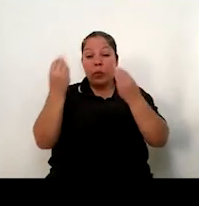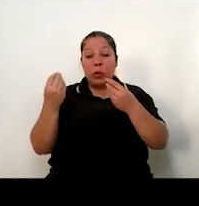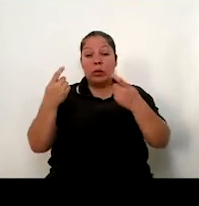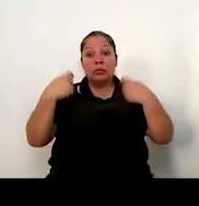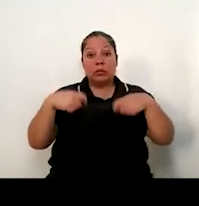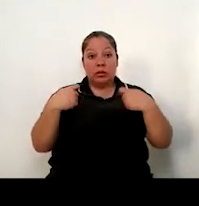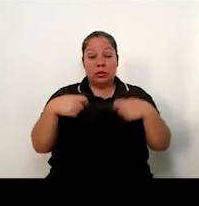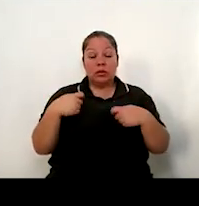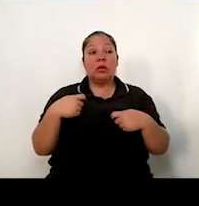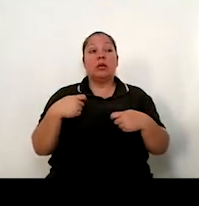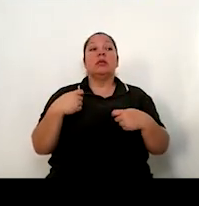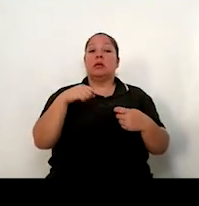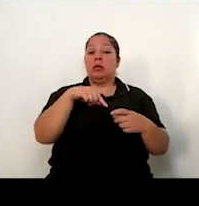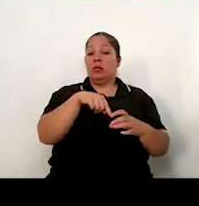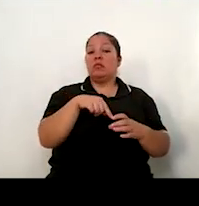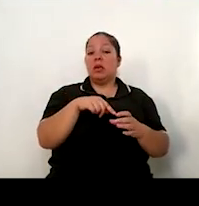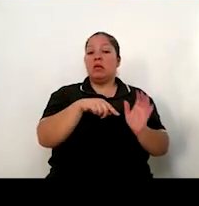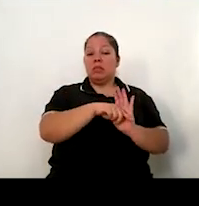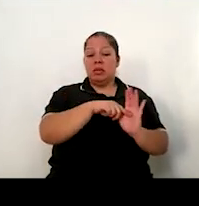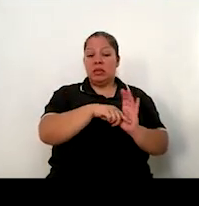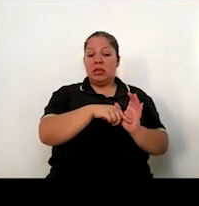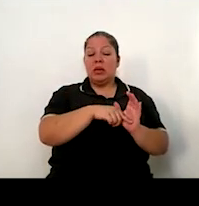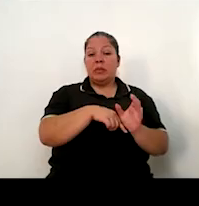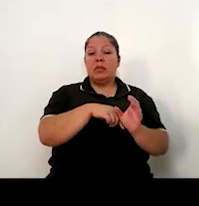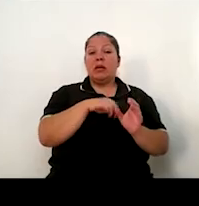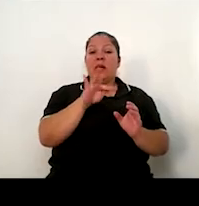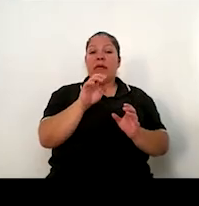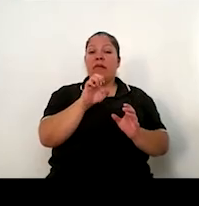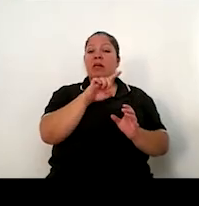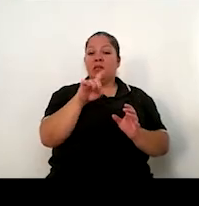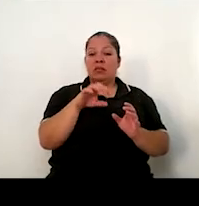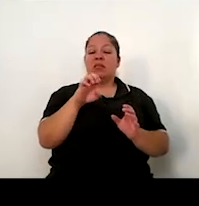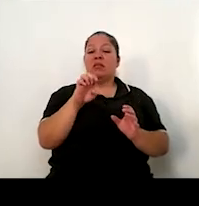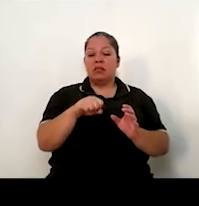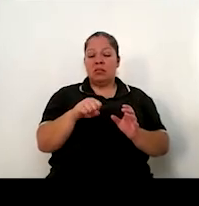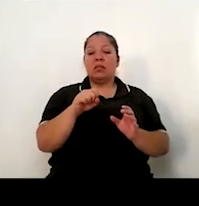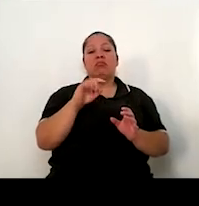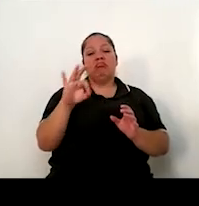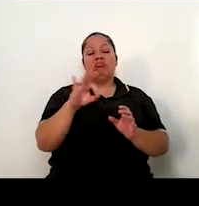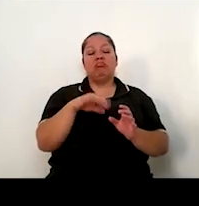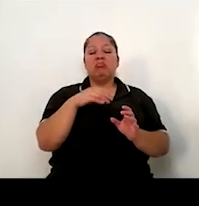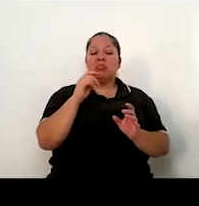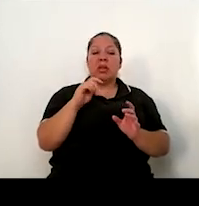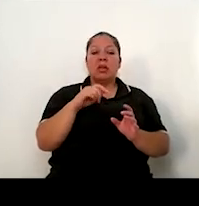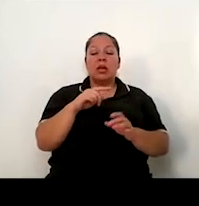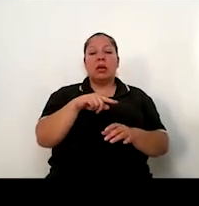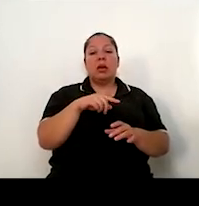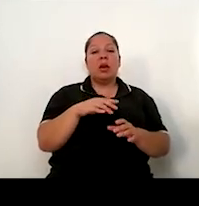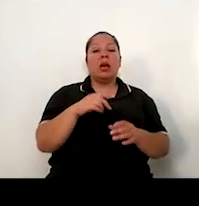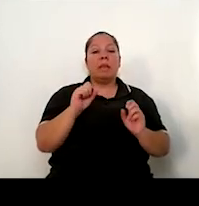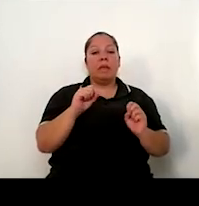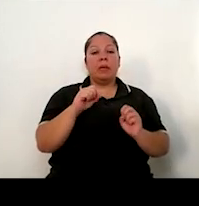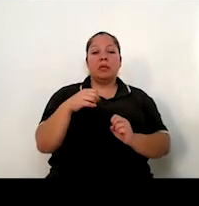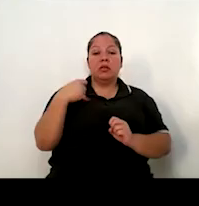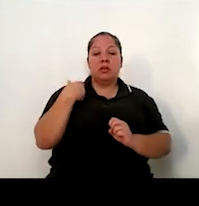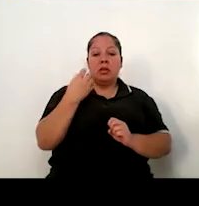exame caro, rastrear pelo sangue oculto, a gente triaria a população acima de 45 anos que teria uma urgência